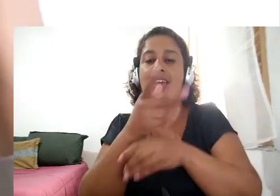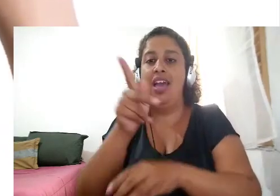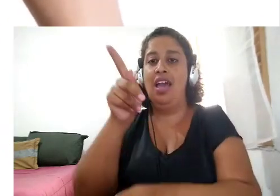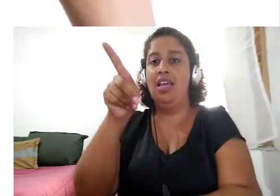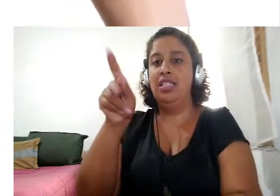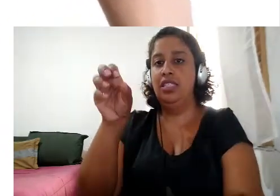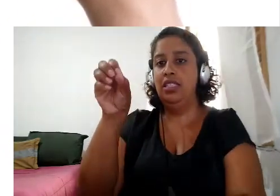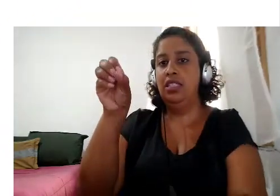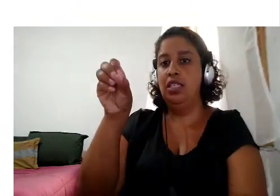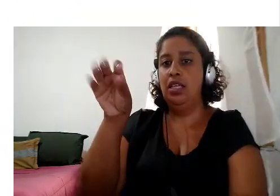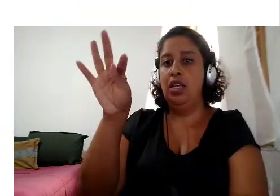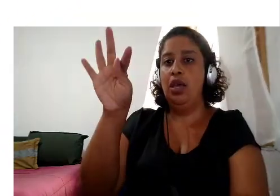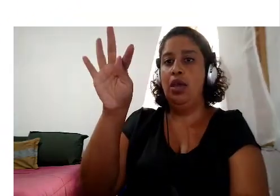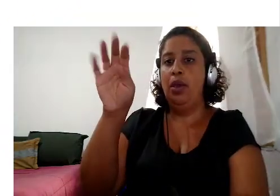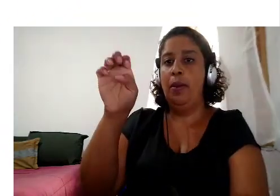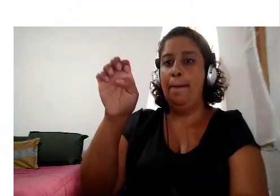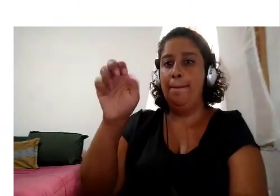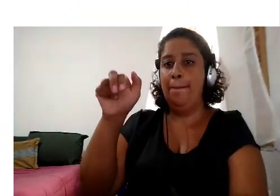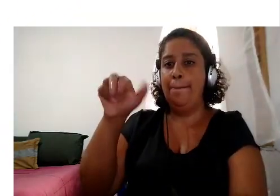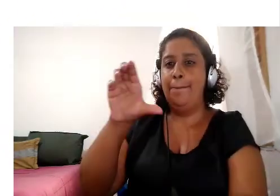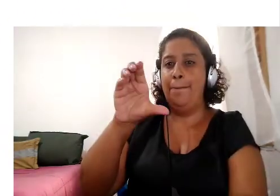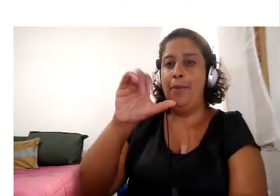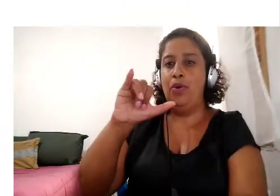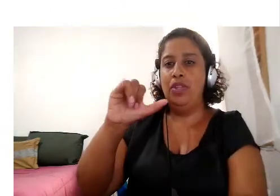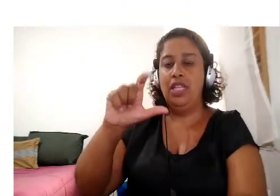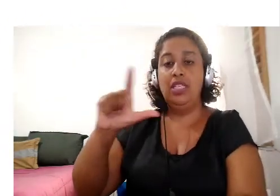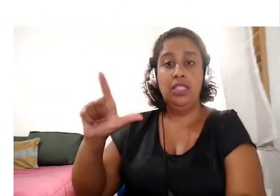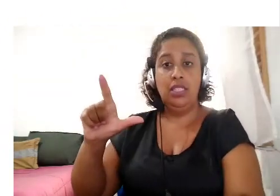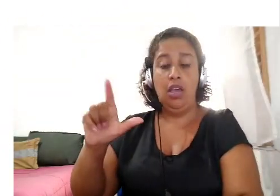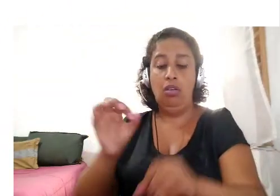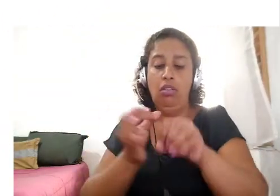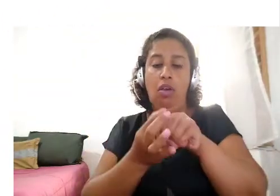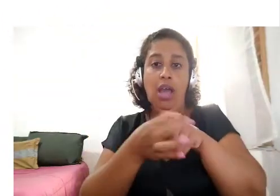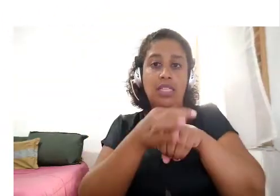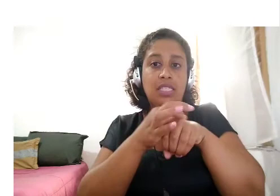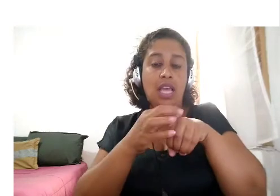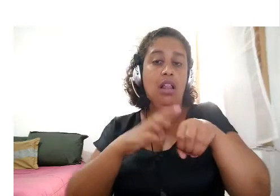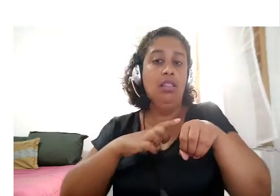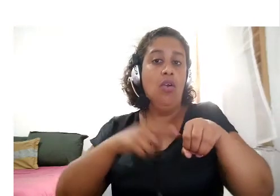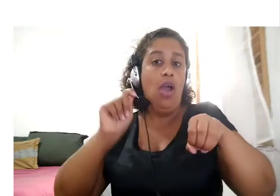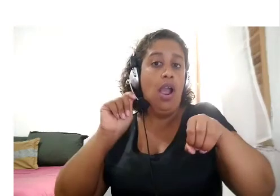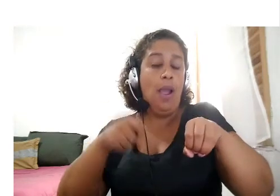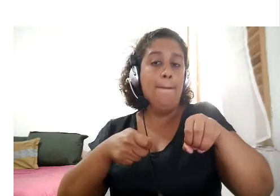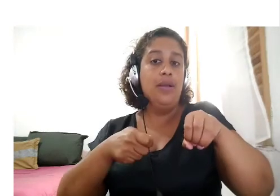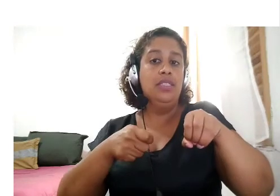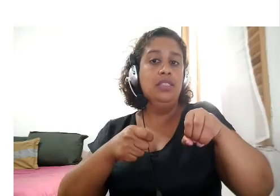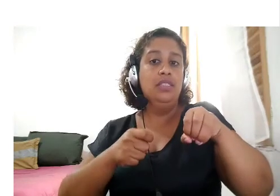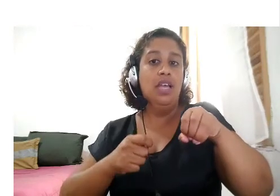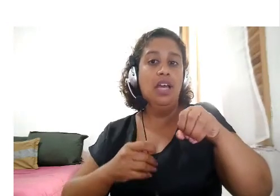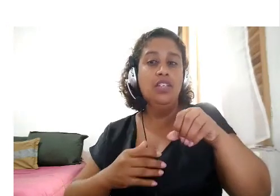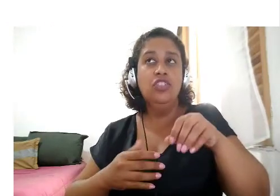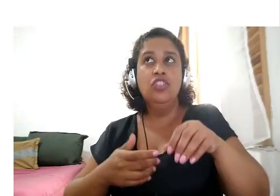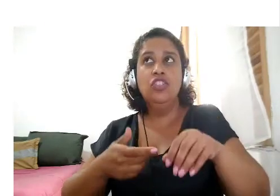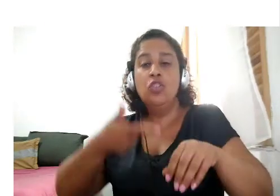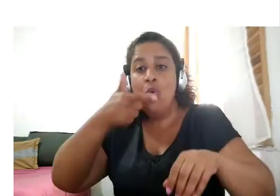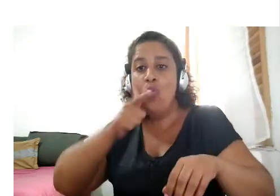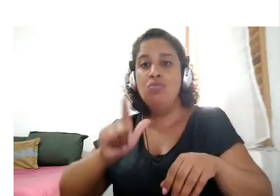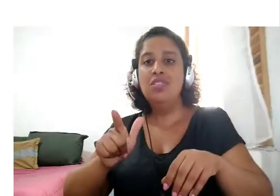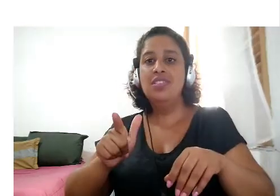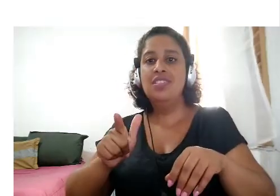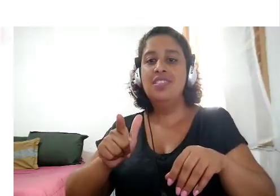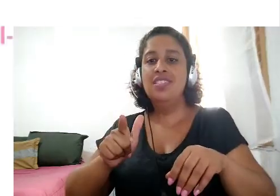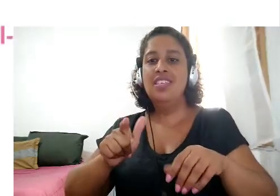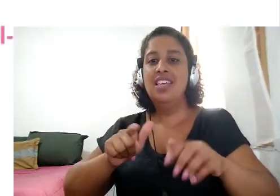isso, vamos relembrar que fisiologicamente as concentrações de íon potássio são maiores no meio